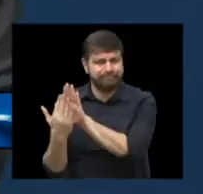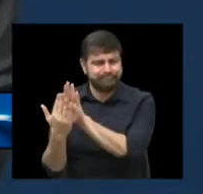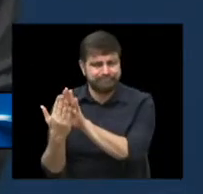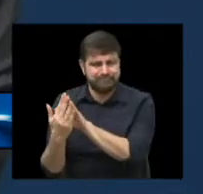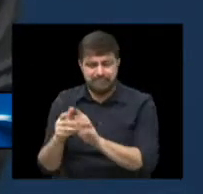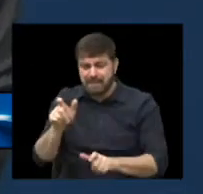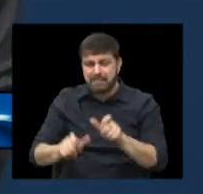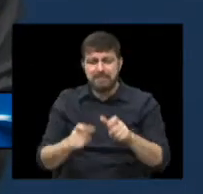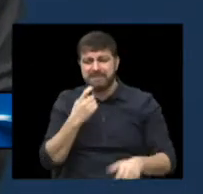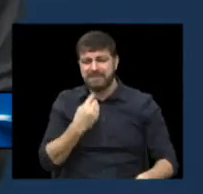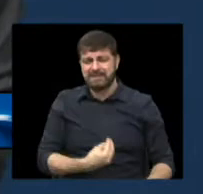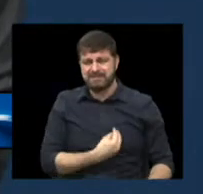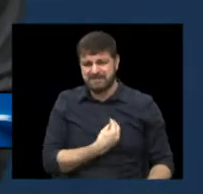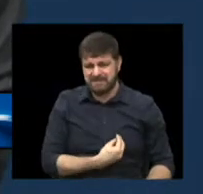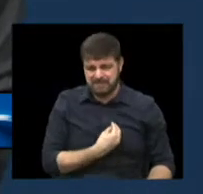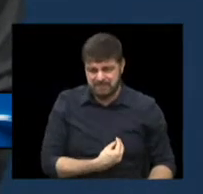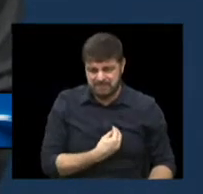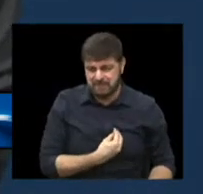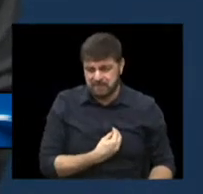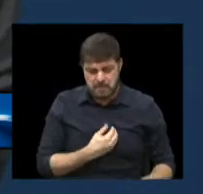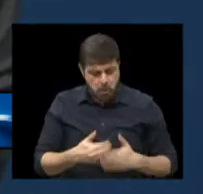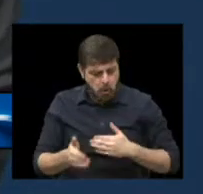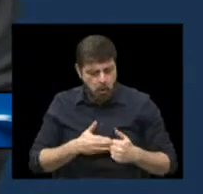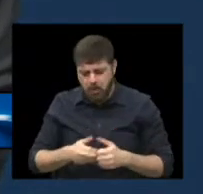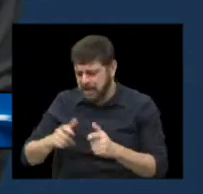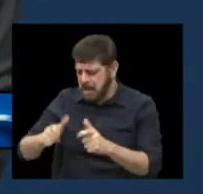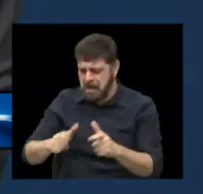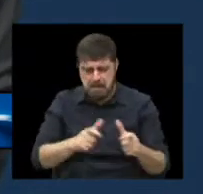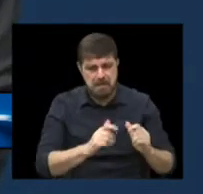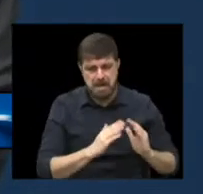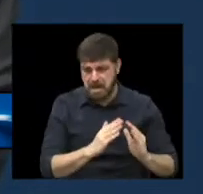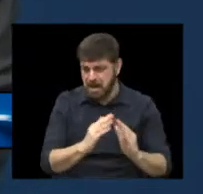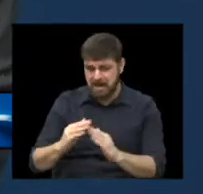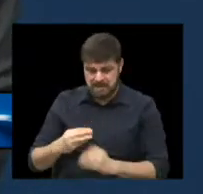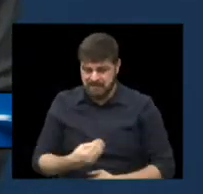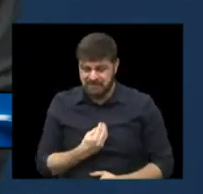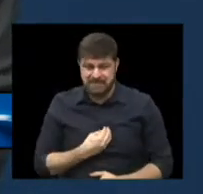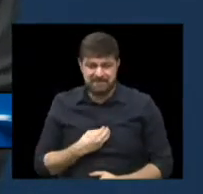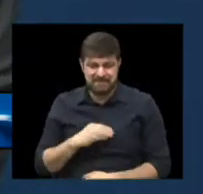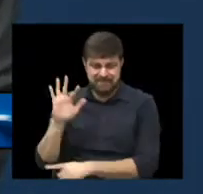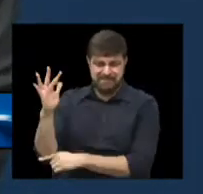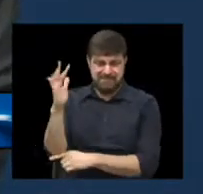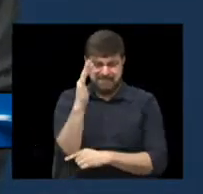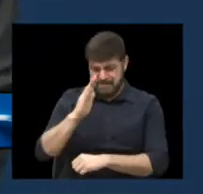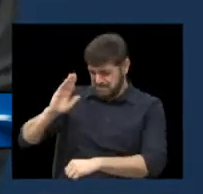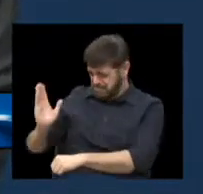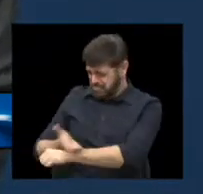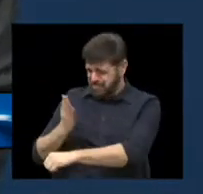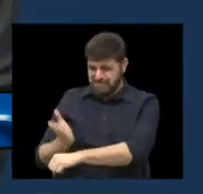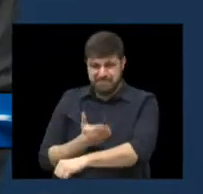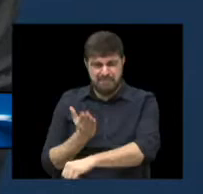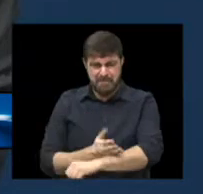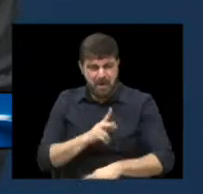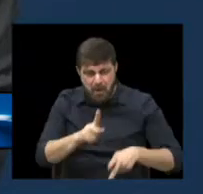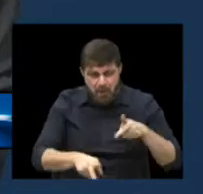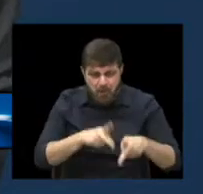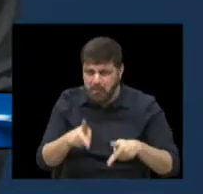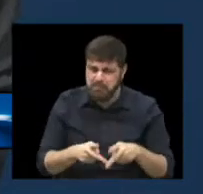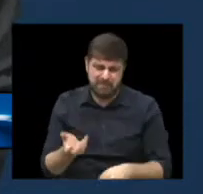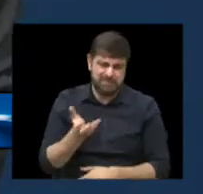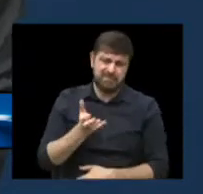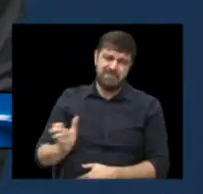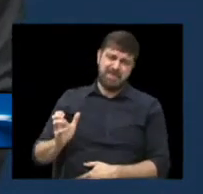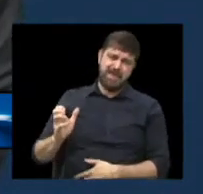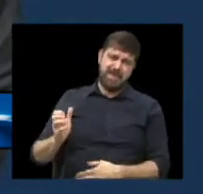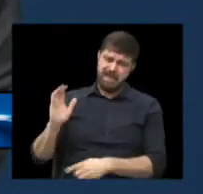os campineiros e campineiras, independente de onde as pessoas morem, e isso definitivamente não é do interesse da